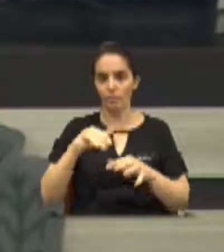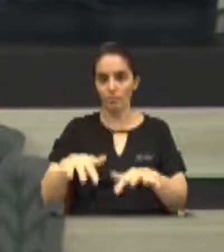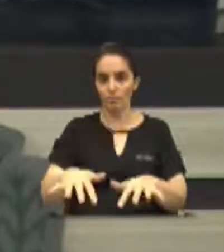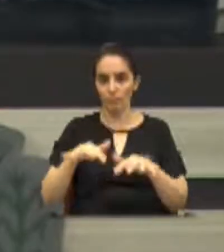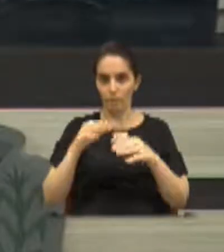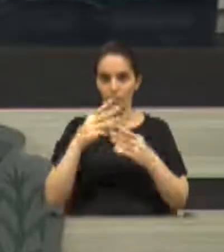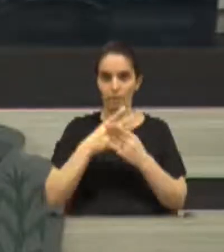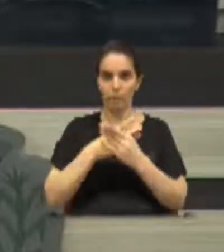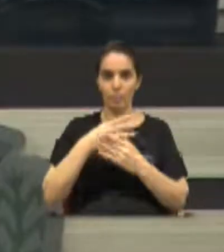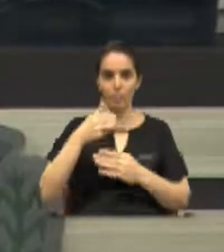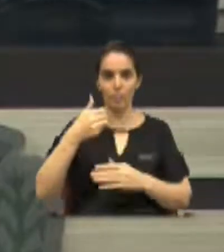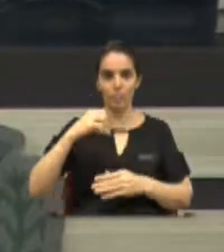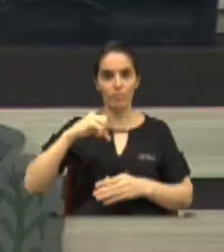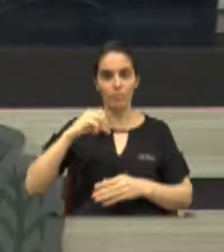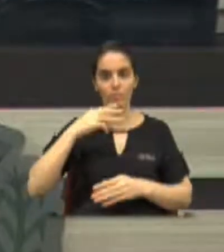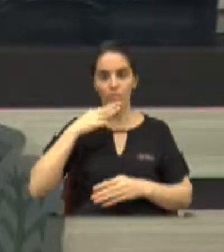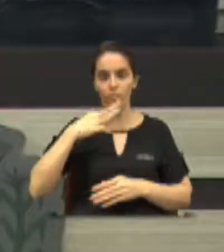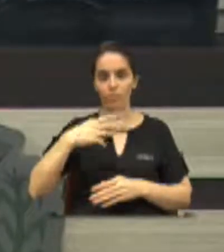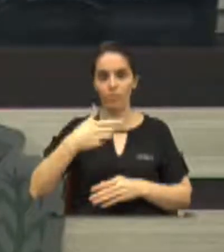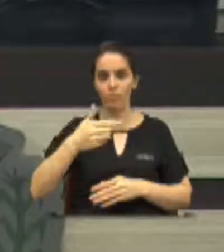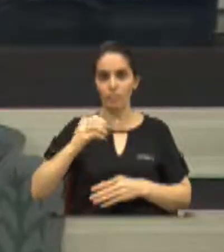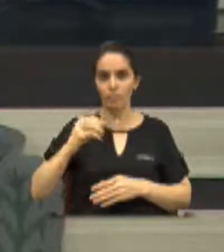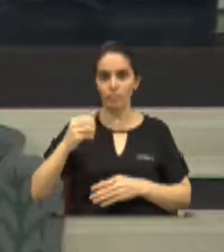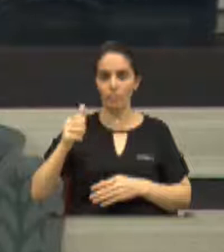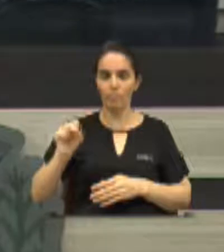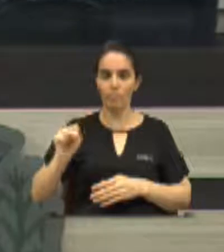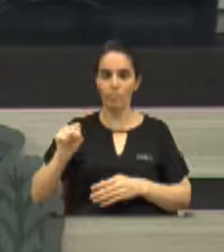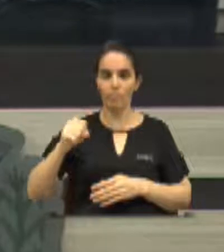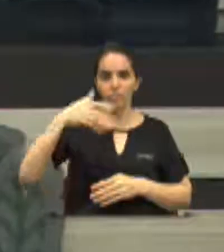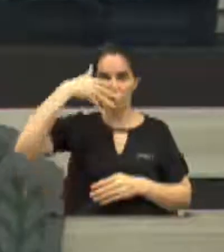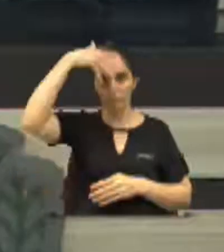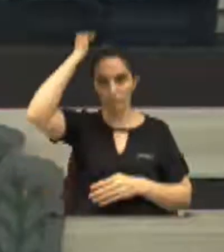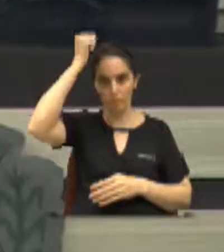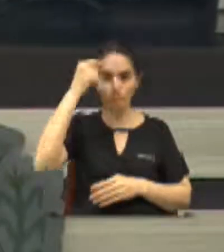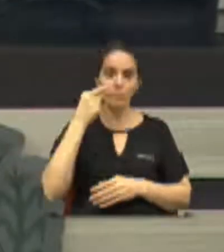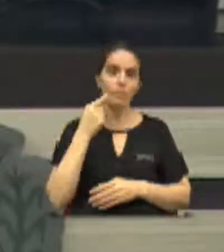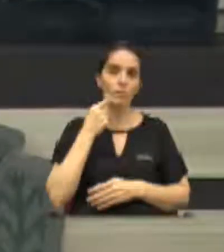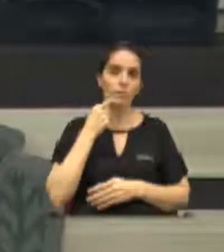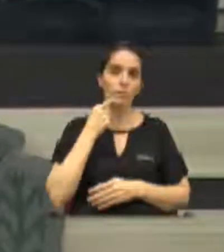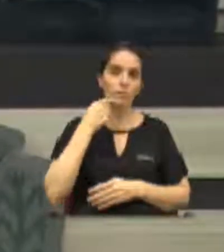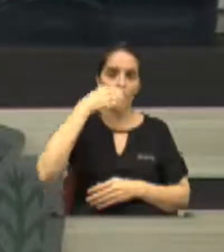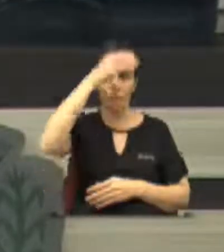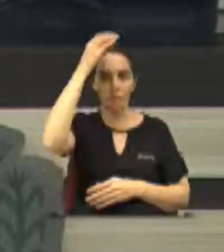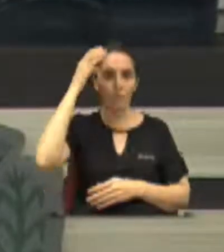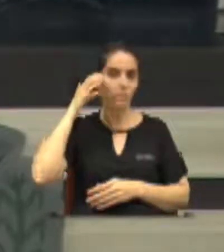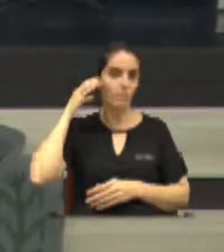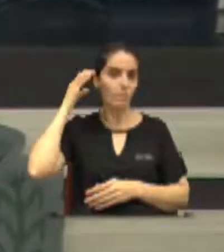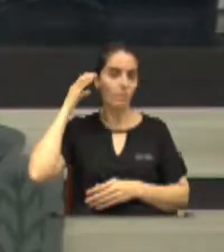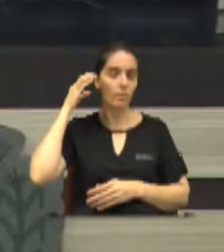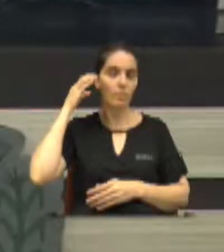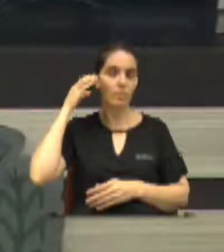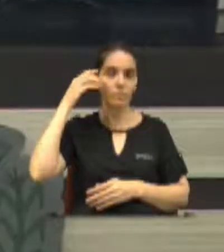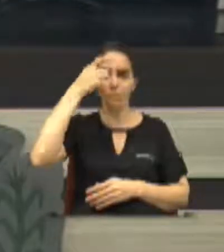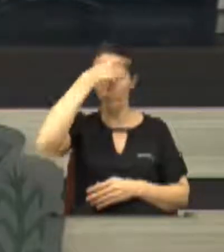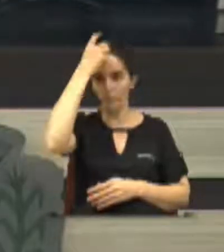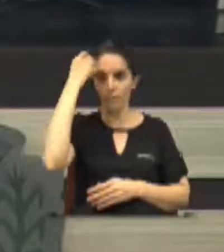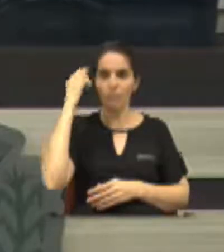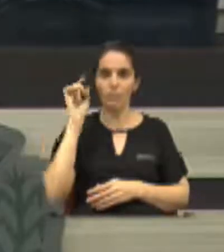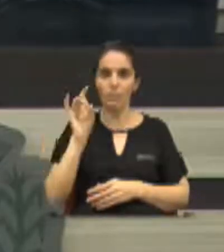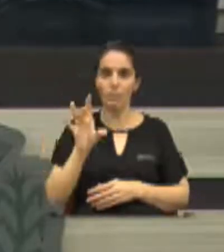Bortolã, 19 de março de 2018, Antônio Franco de Moraes, Cleito Aparecido da Silva, Carolina de Moraes Pontes e Marco Antônio